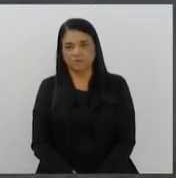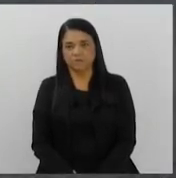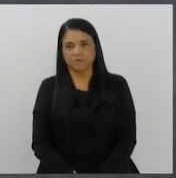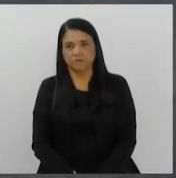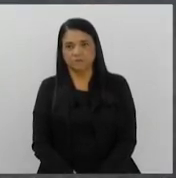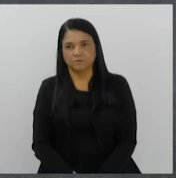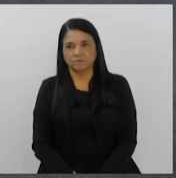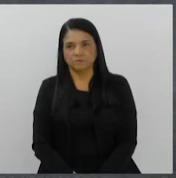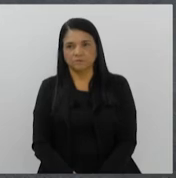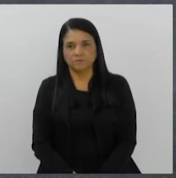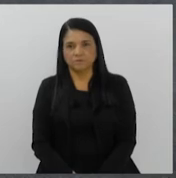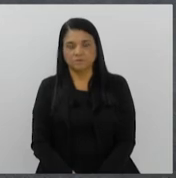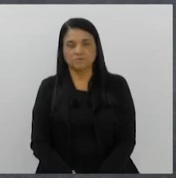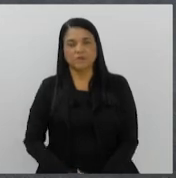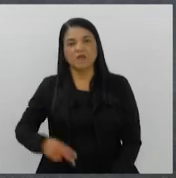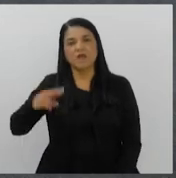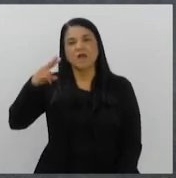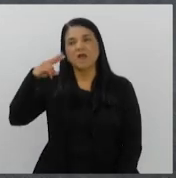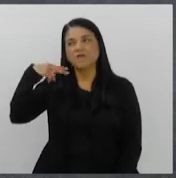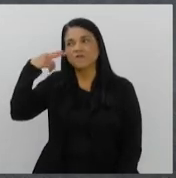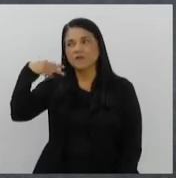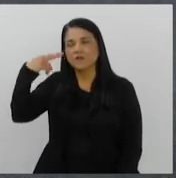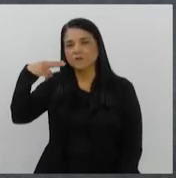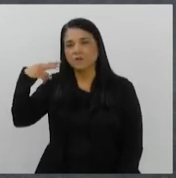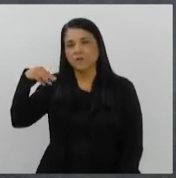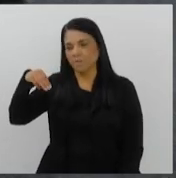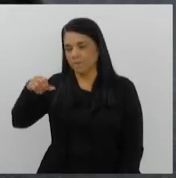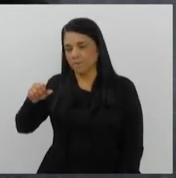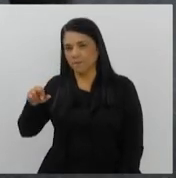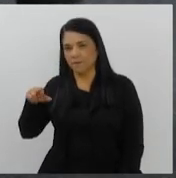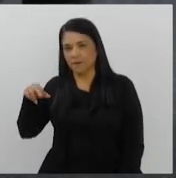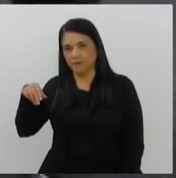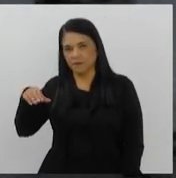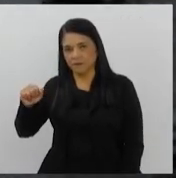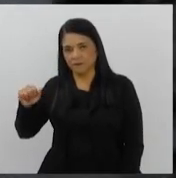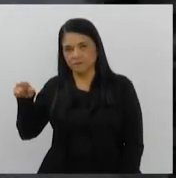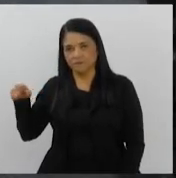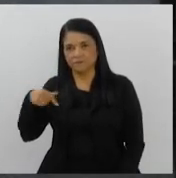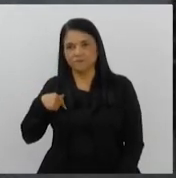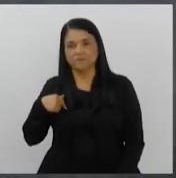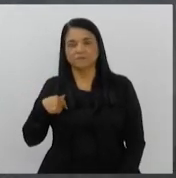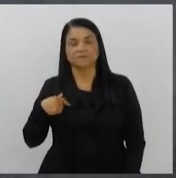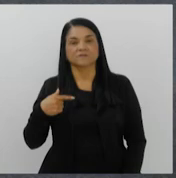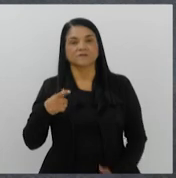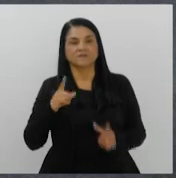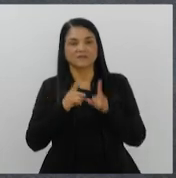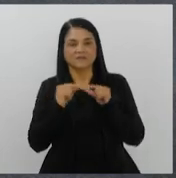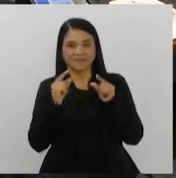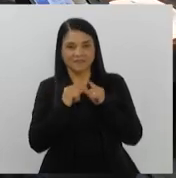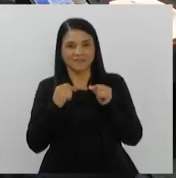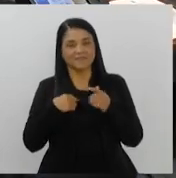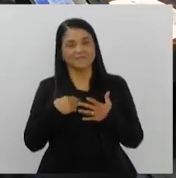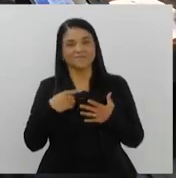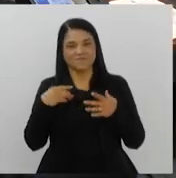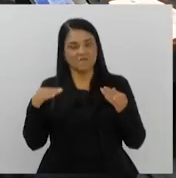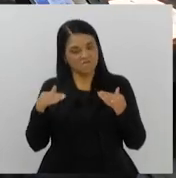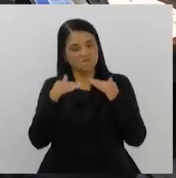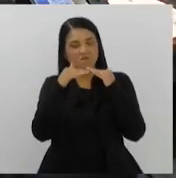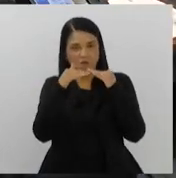Saudar a vereadora Marina, daqui de Santa Catarina. É favorável, presidente?